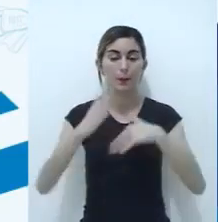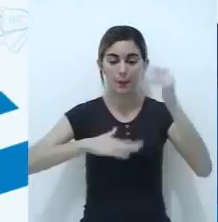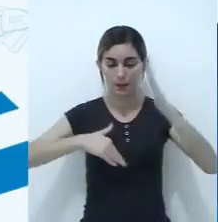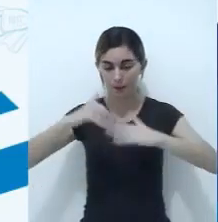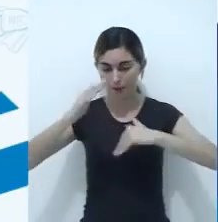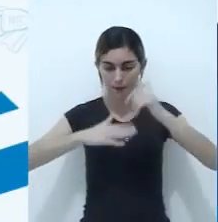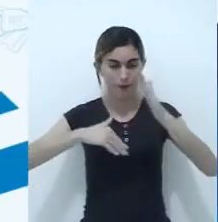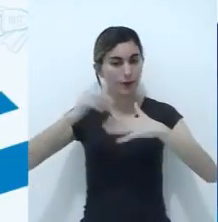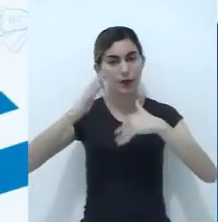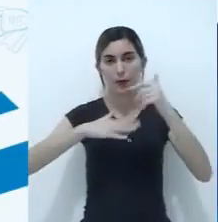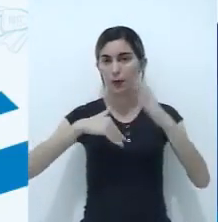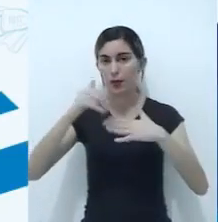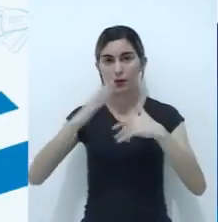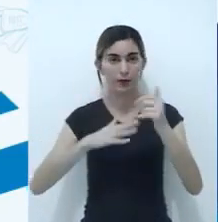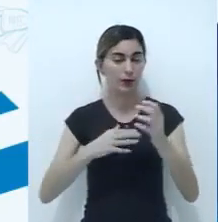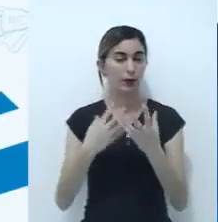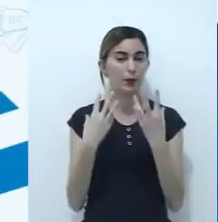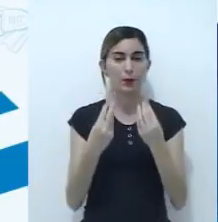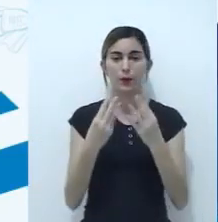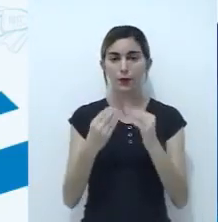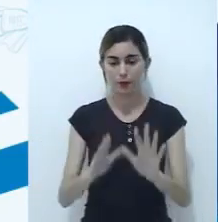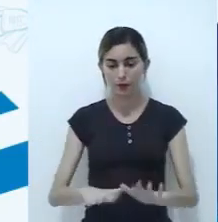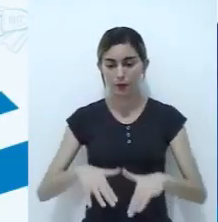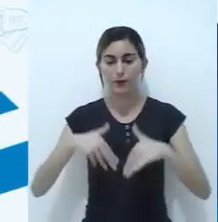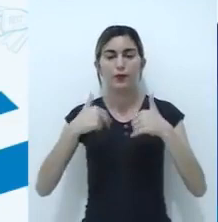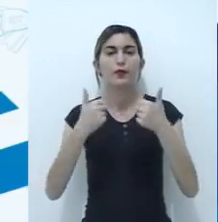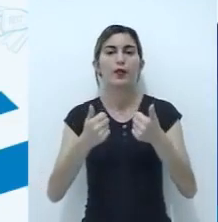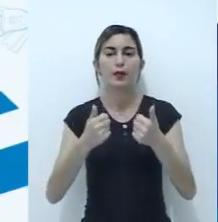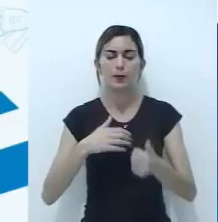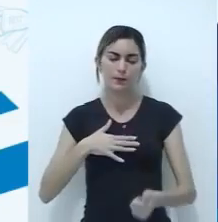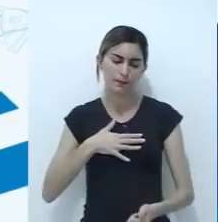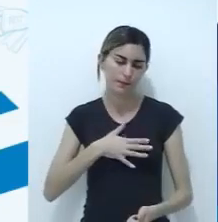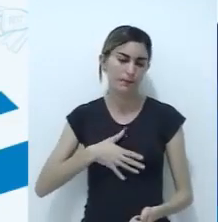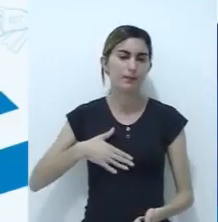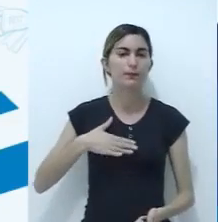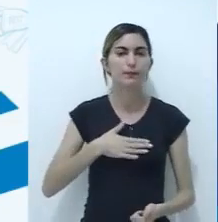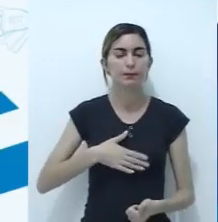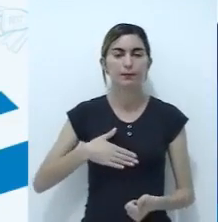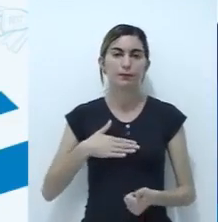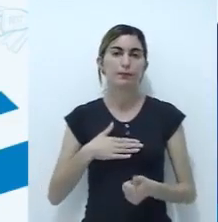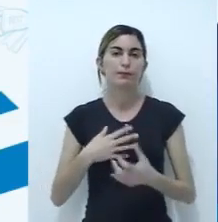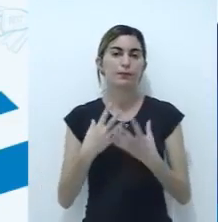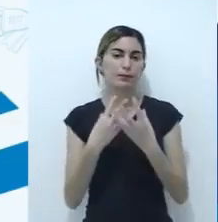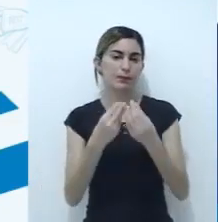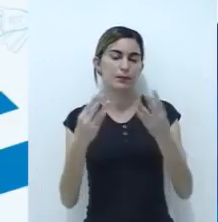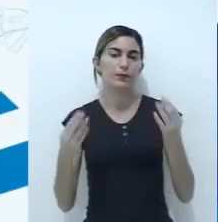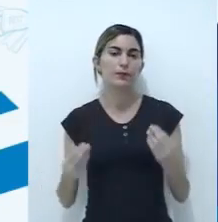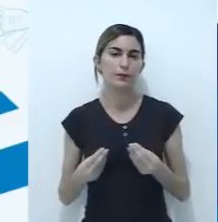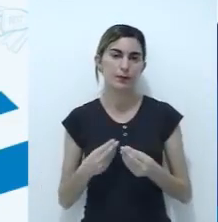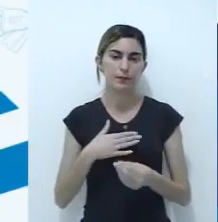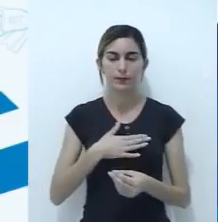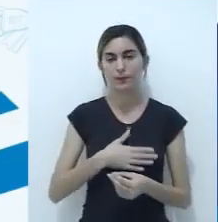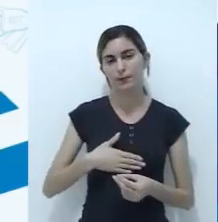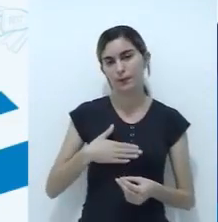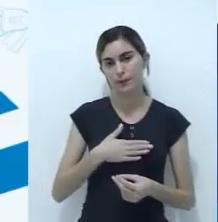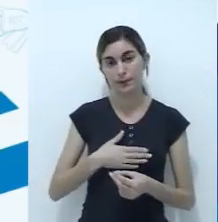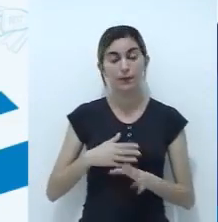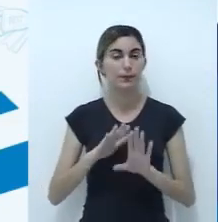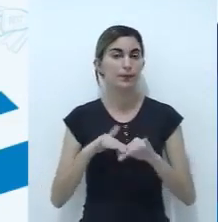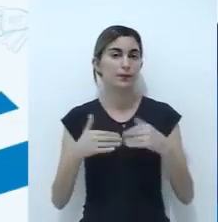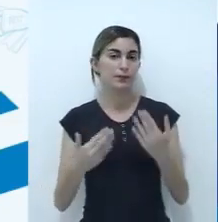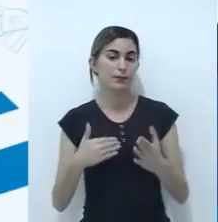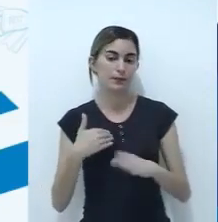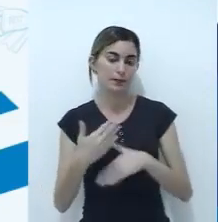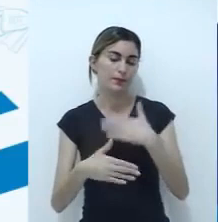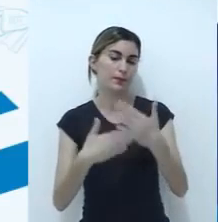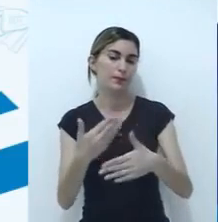de prática, a prática ela é muito melhor, ela é muito mais gostosa, ela é muito mais prazerosa.